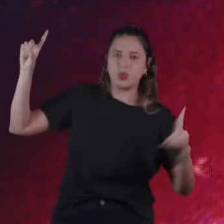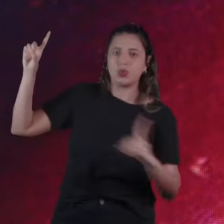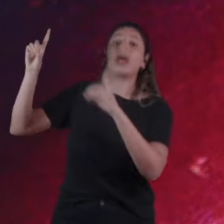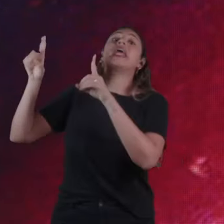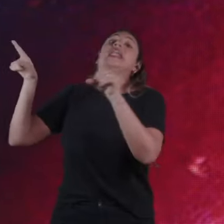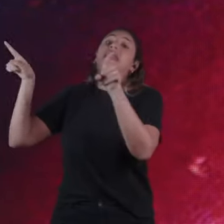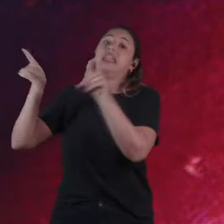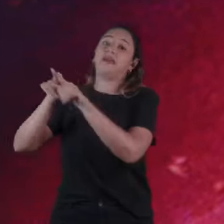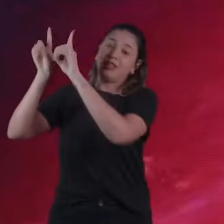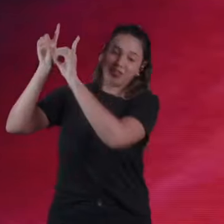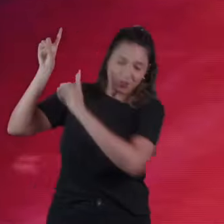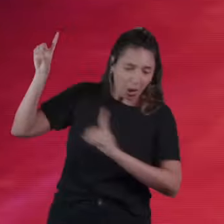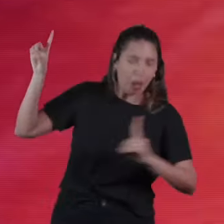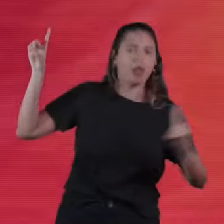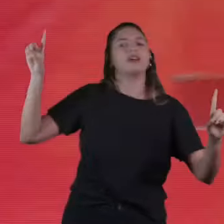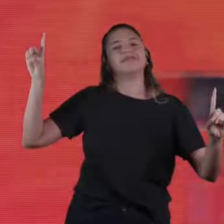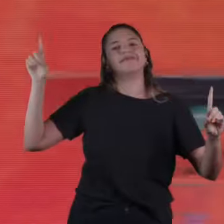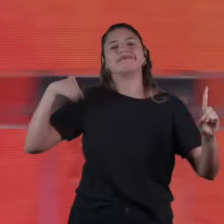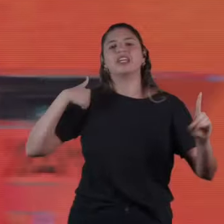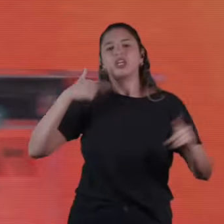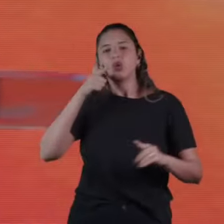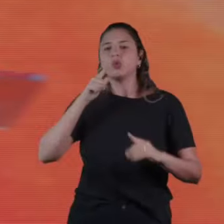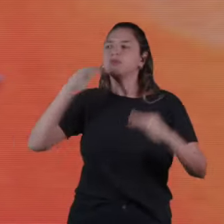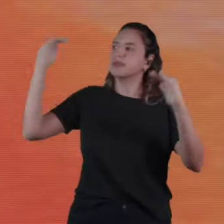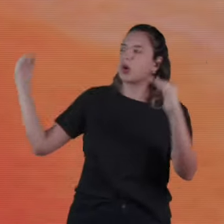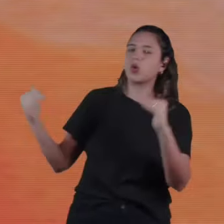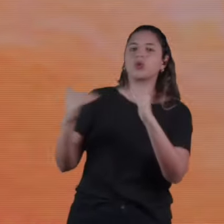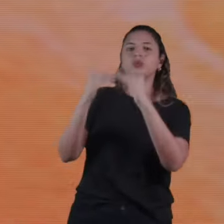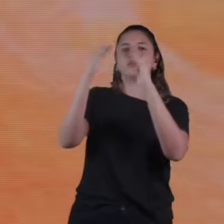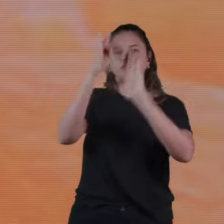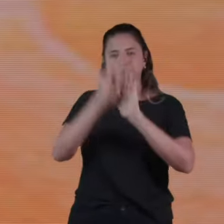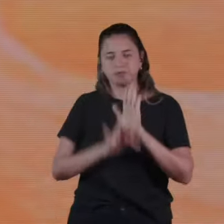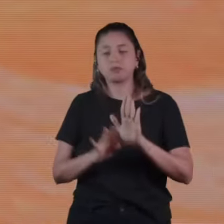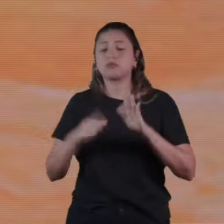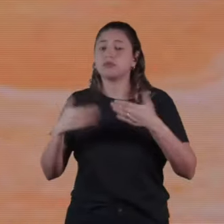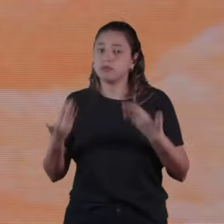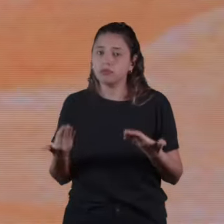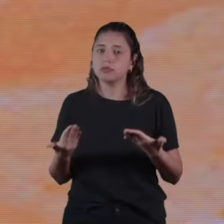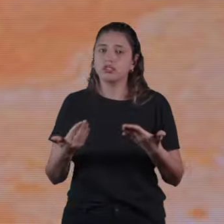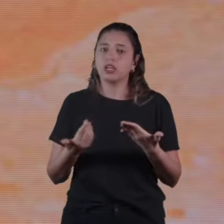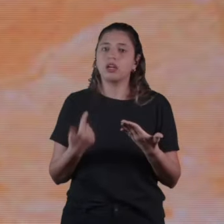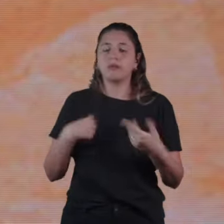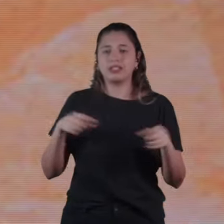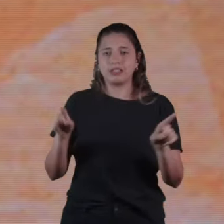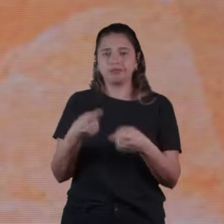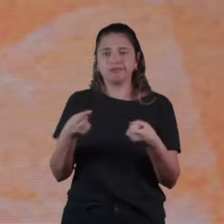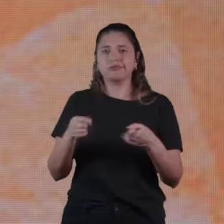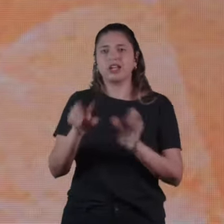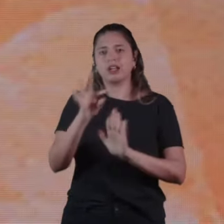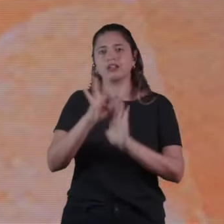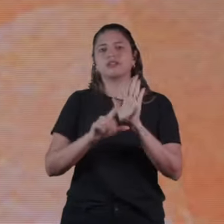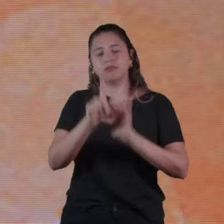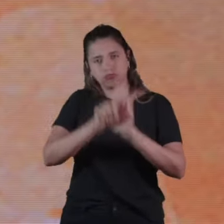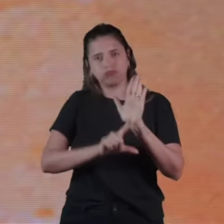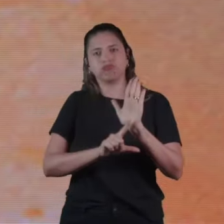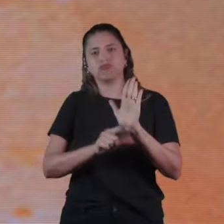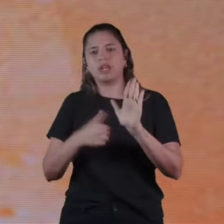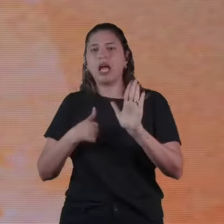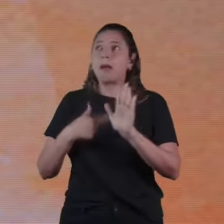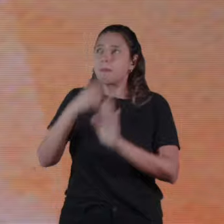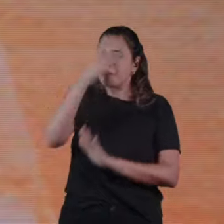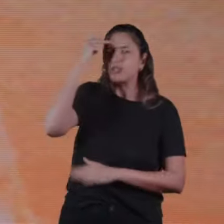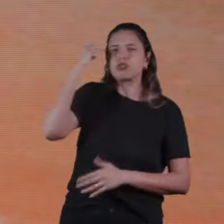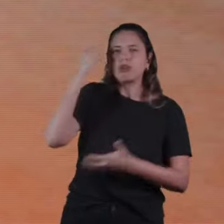longe, para concordar com o texto. Mas mesmo na letra errada, vamos dizer assim, do texto, a pessoa quis dizer a mesma